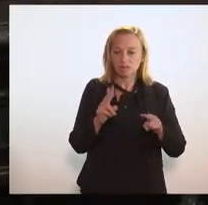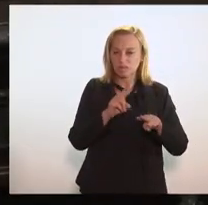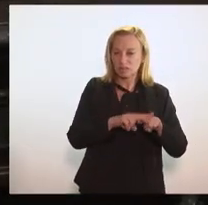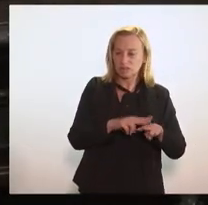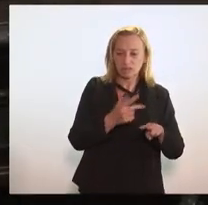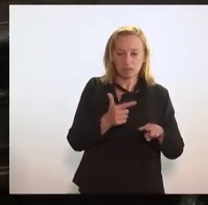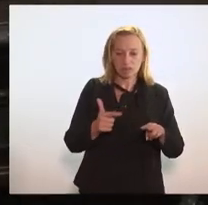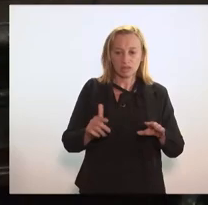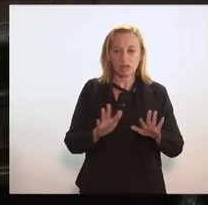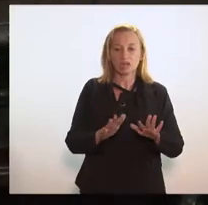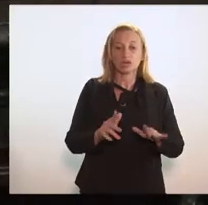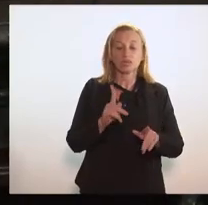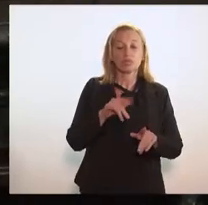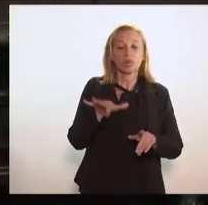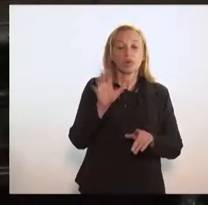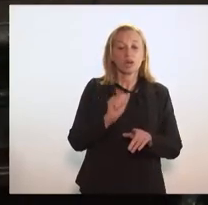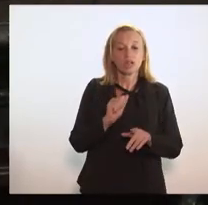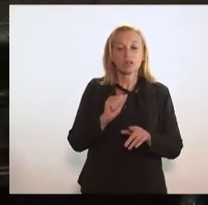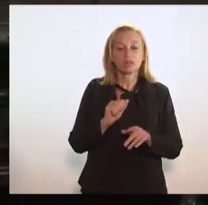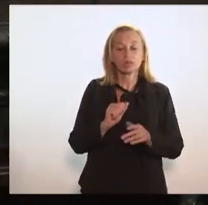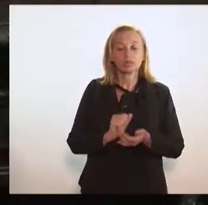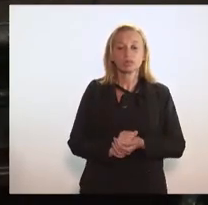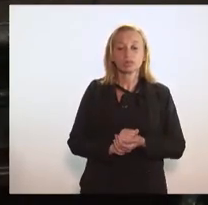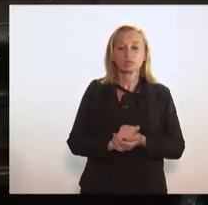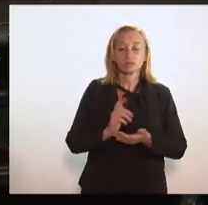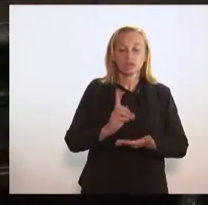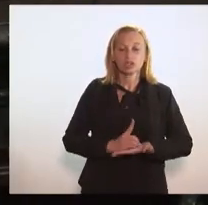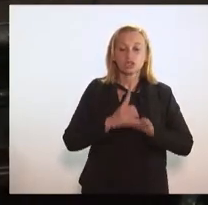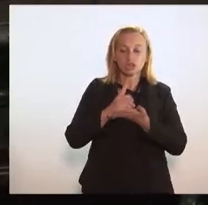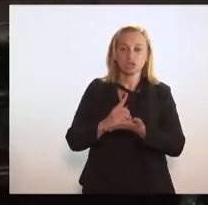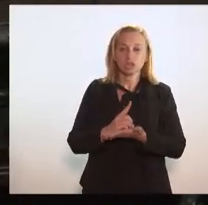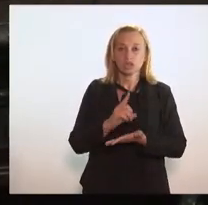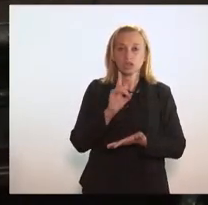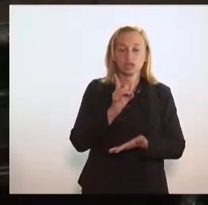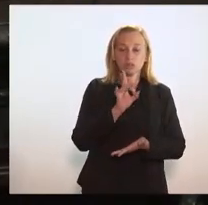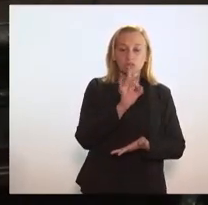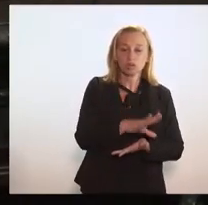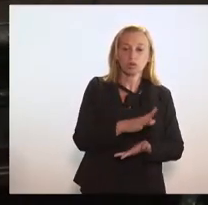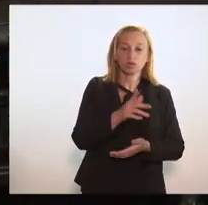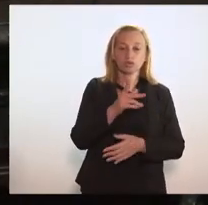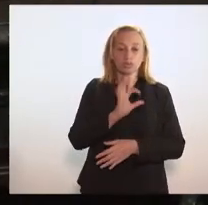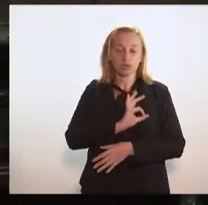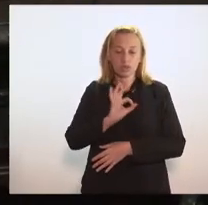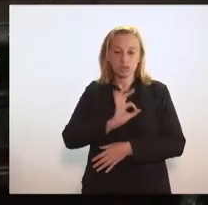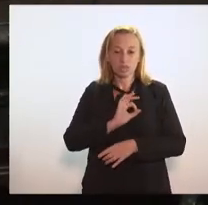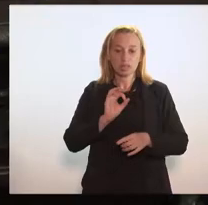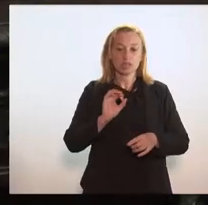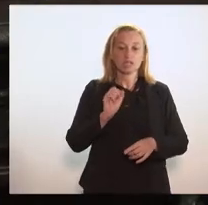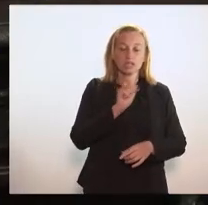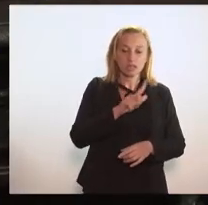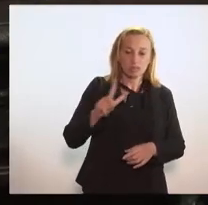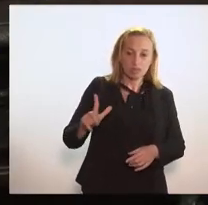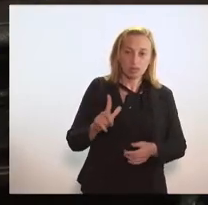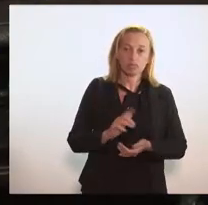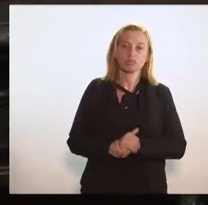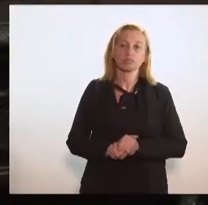um programa que trouxe dignidade não são os policiais civis